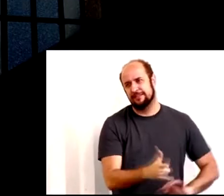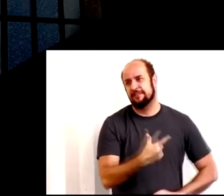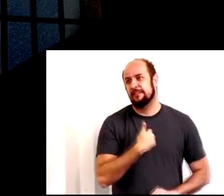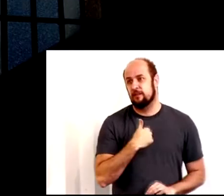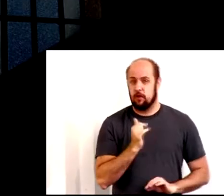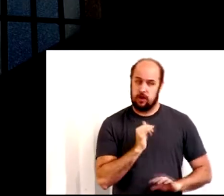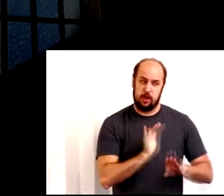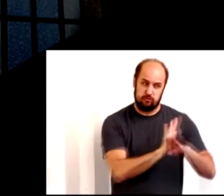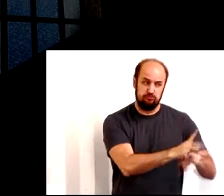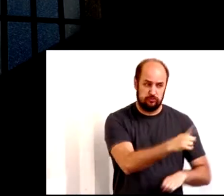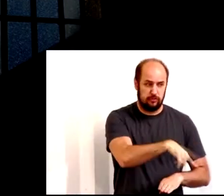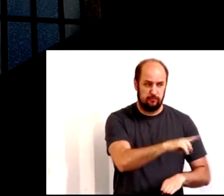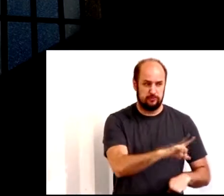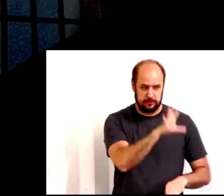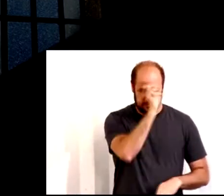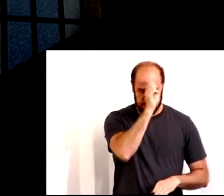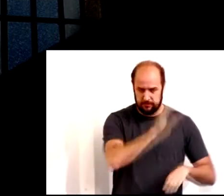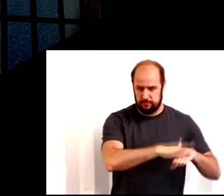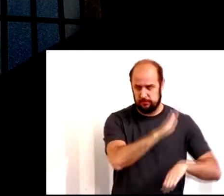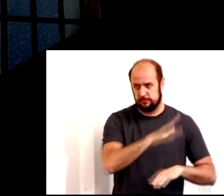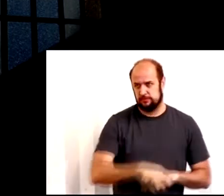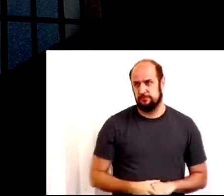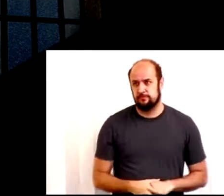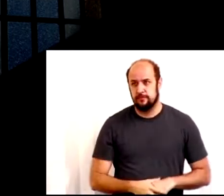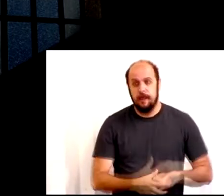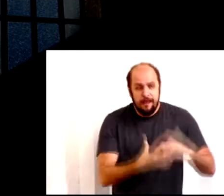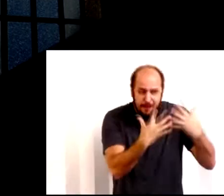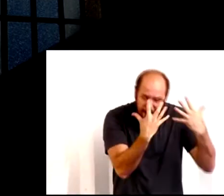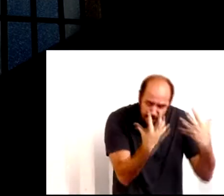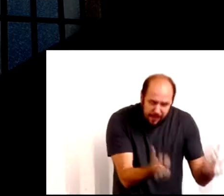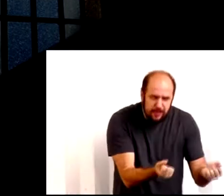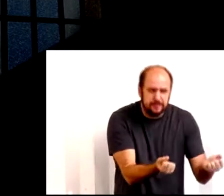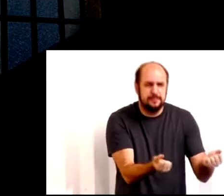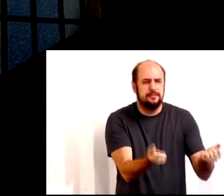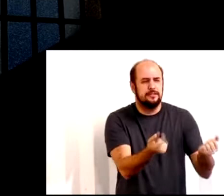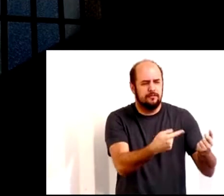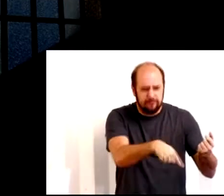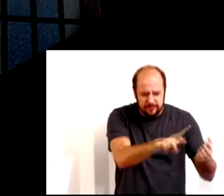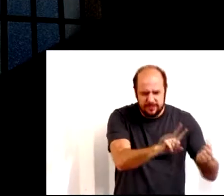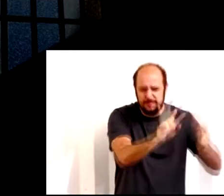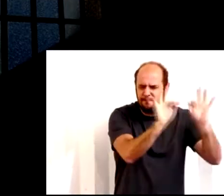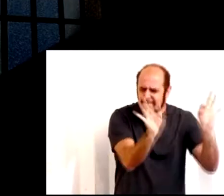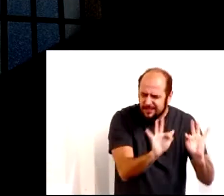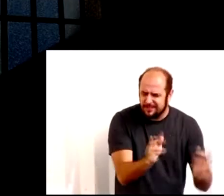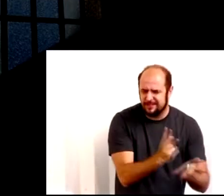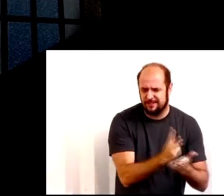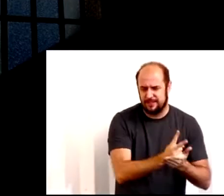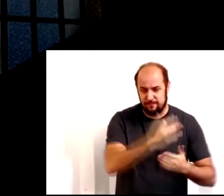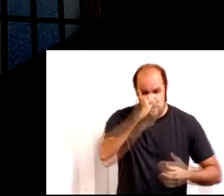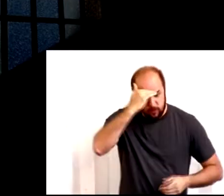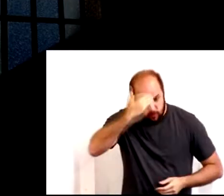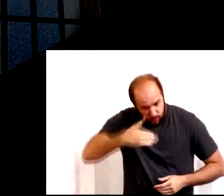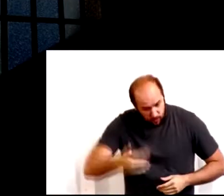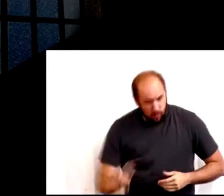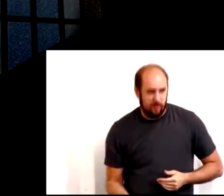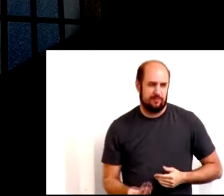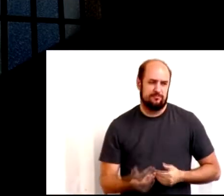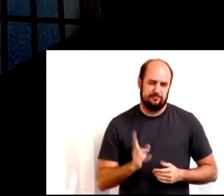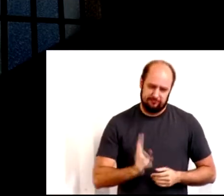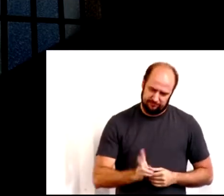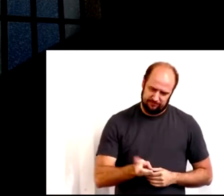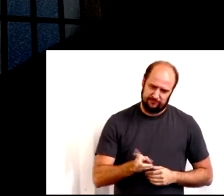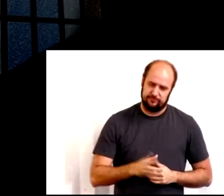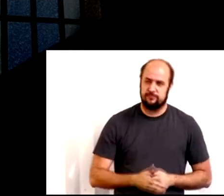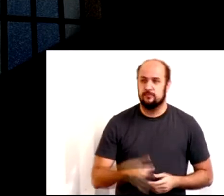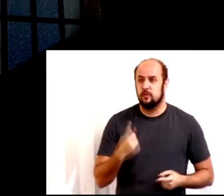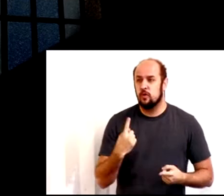menos tristeza. Recebei-o, pois, no Senhor, com toda a alegria, e honrai sempre a homens como esse, visto